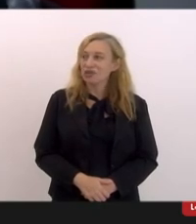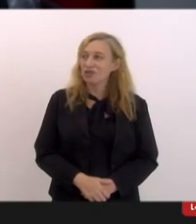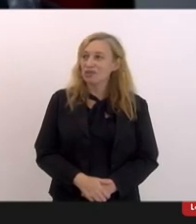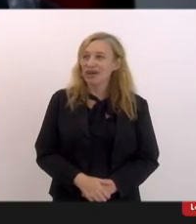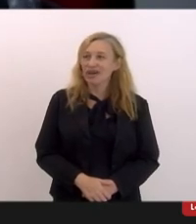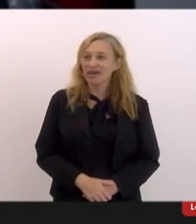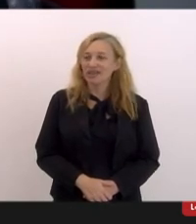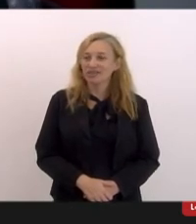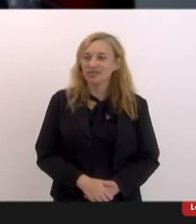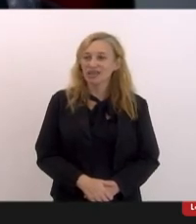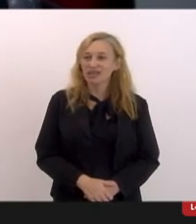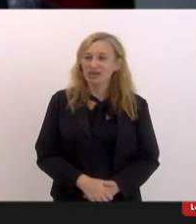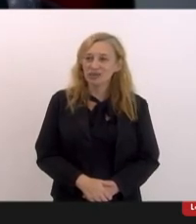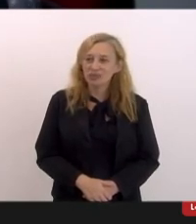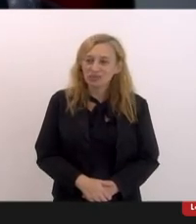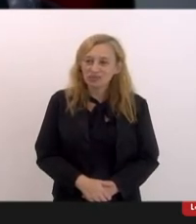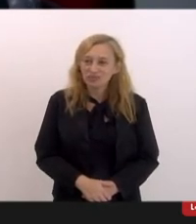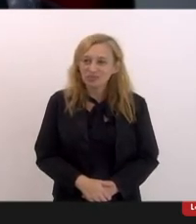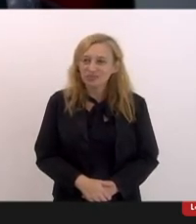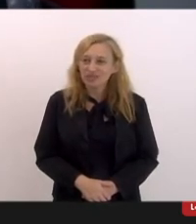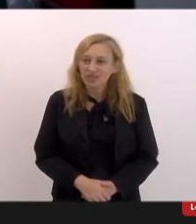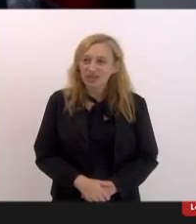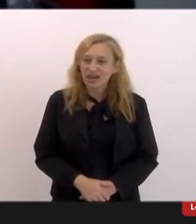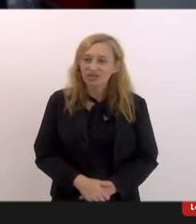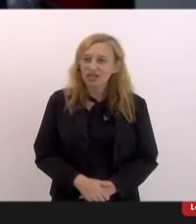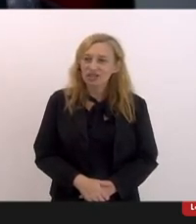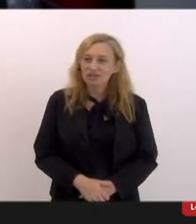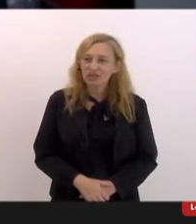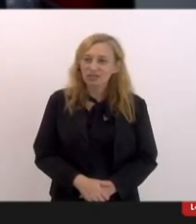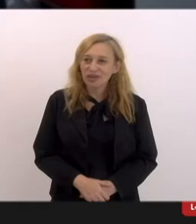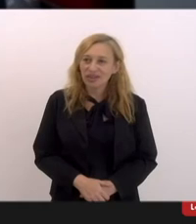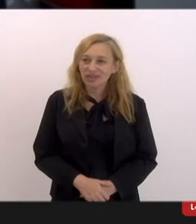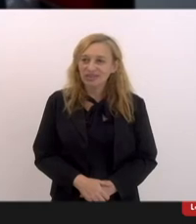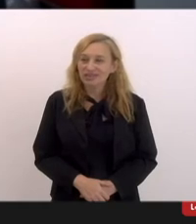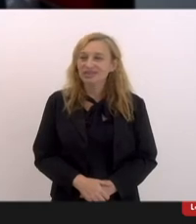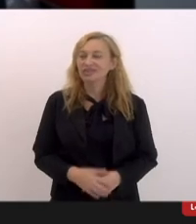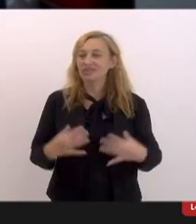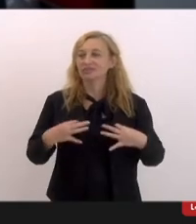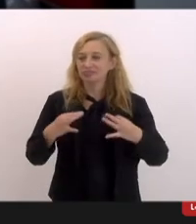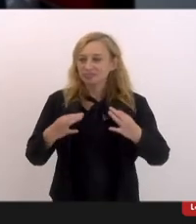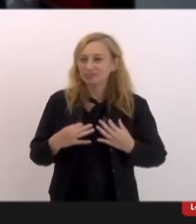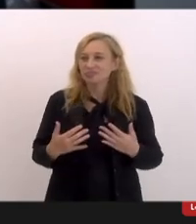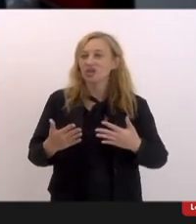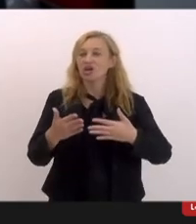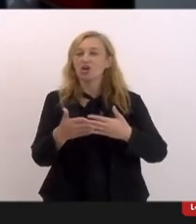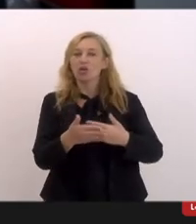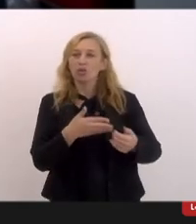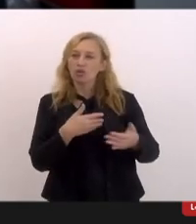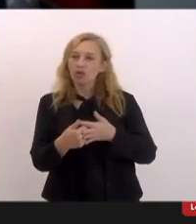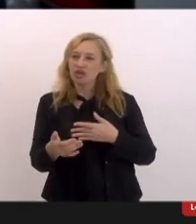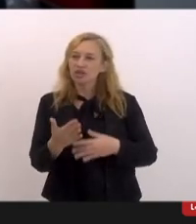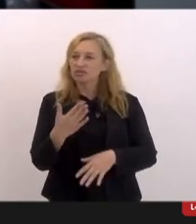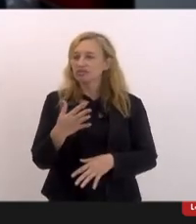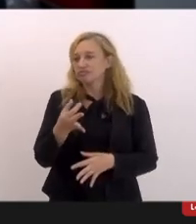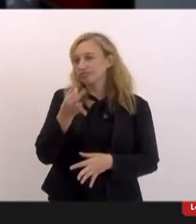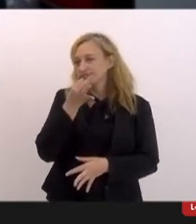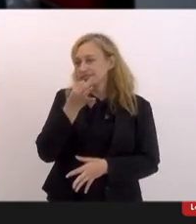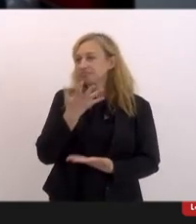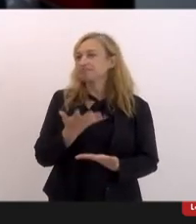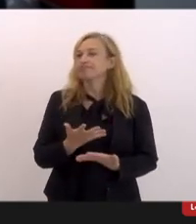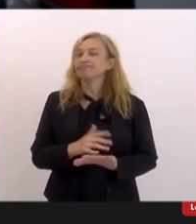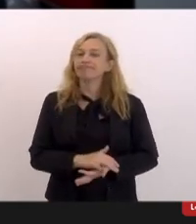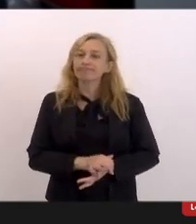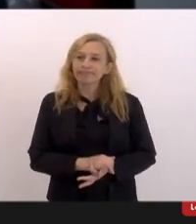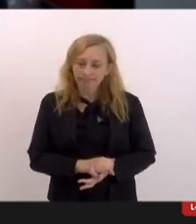As unidades escolares elas estão disponíveis para qualquer tipo de problema, mas, contudo, eu acho que o